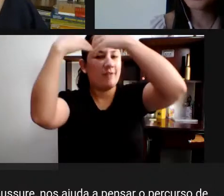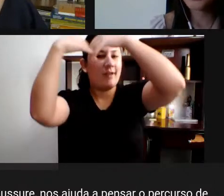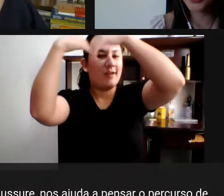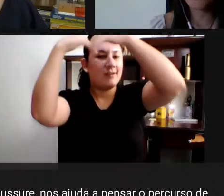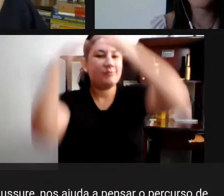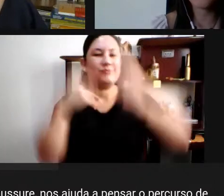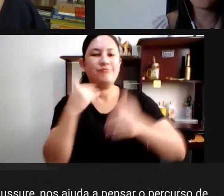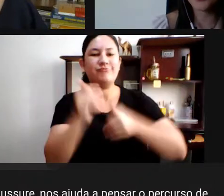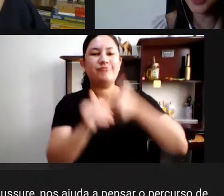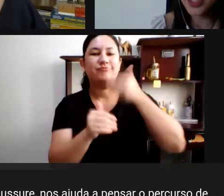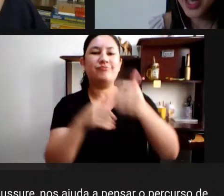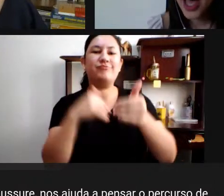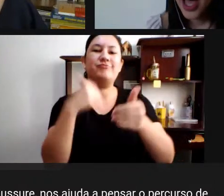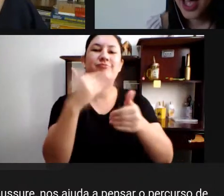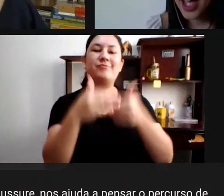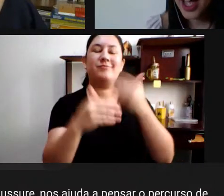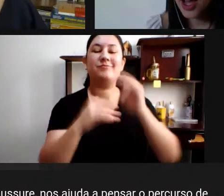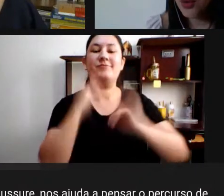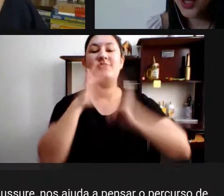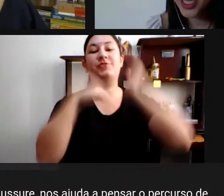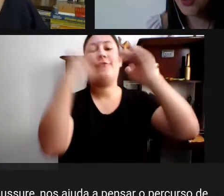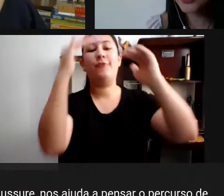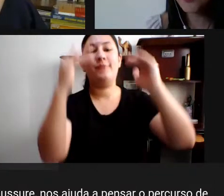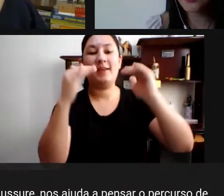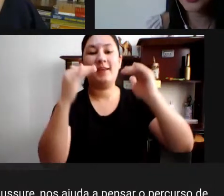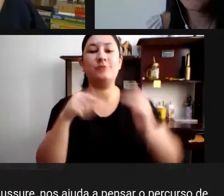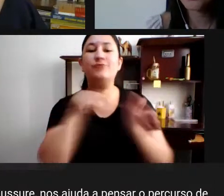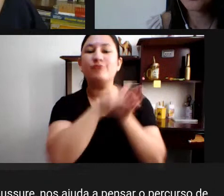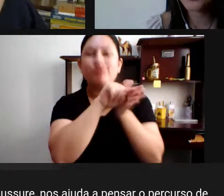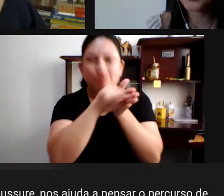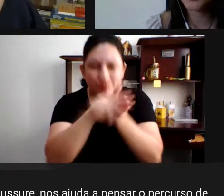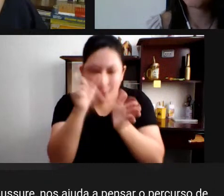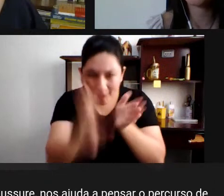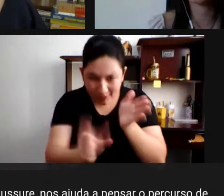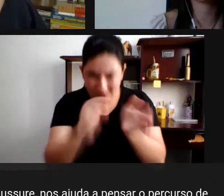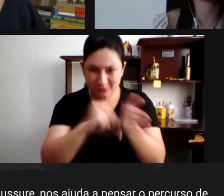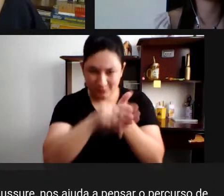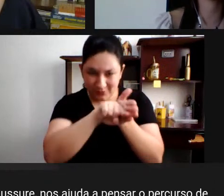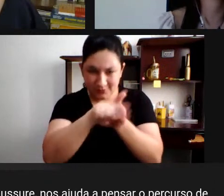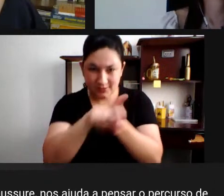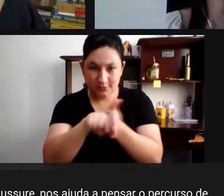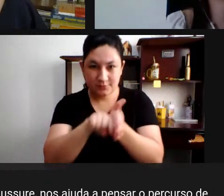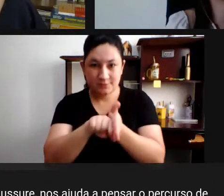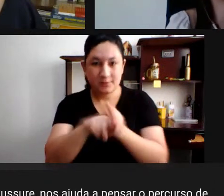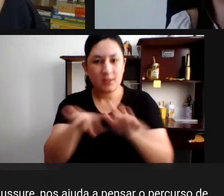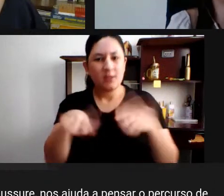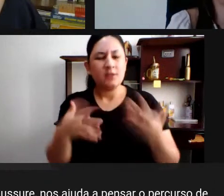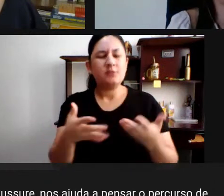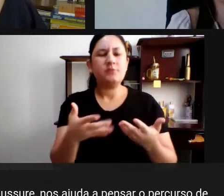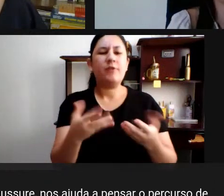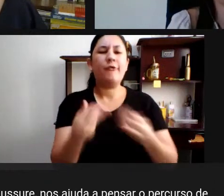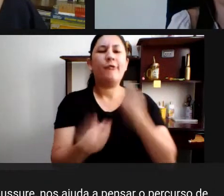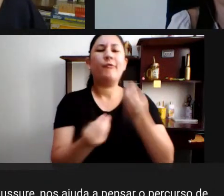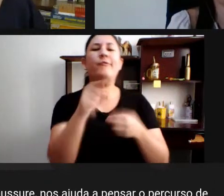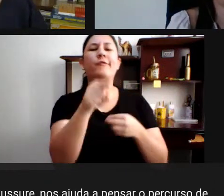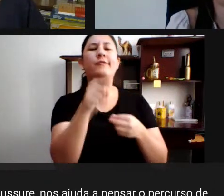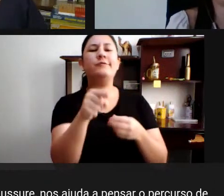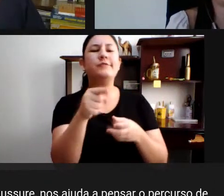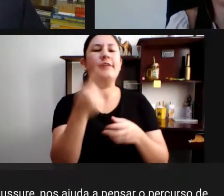ao seu ver o que é contemporâneo de Saussure na vida dos mestrandos e doutorandos hoje